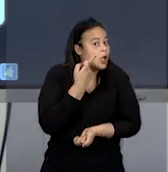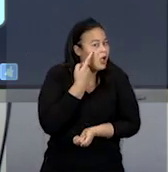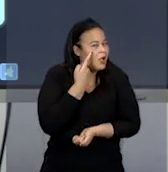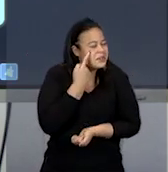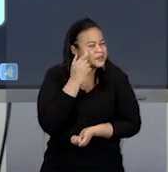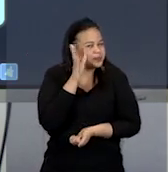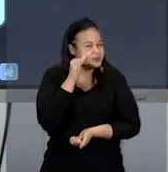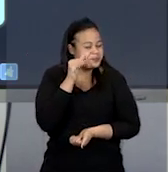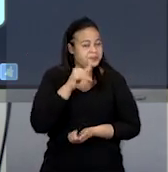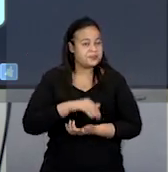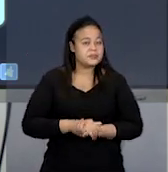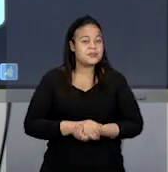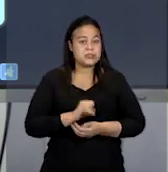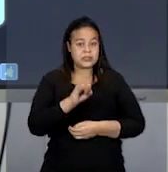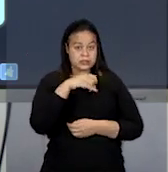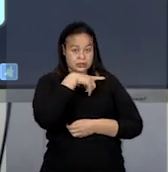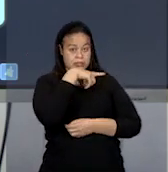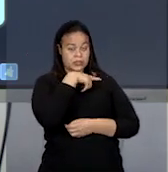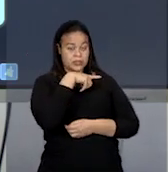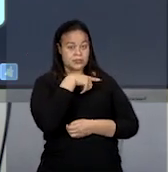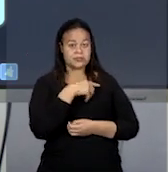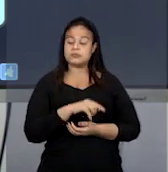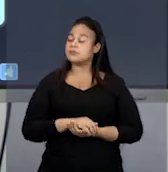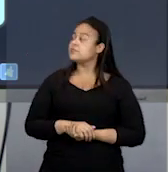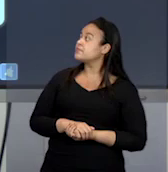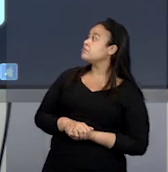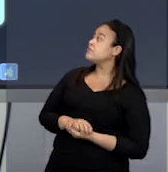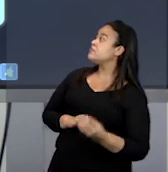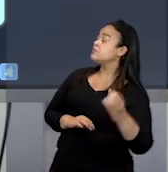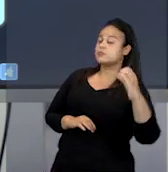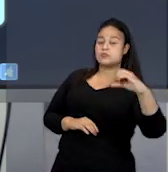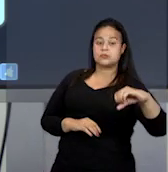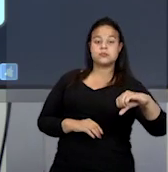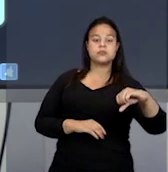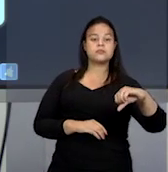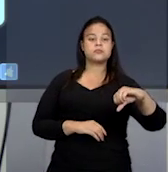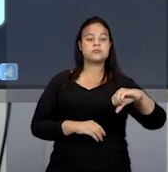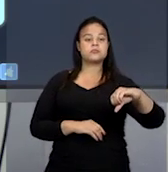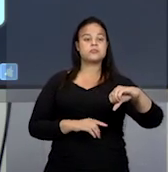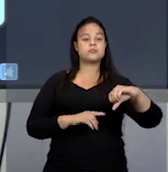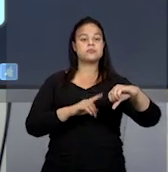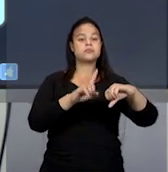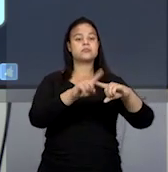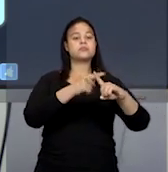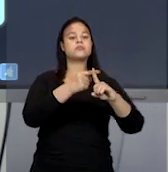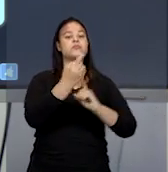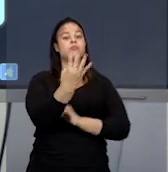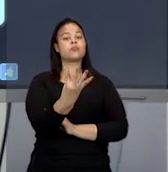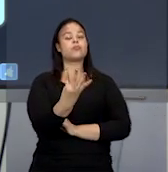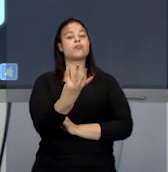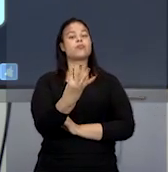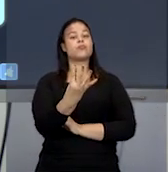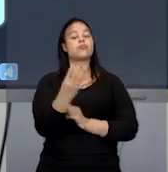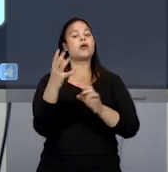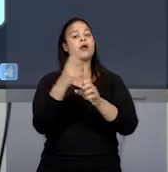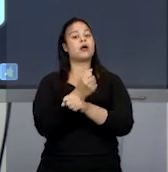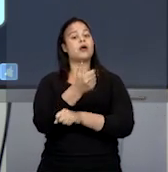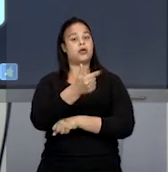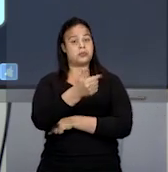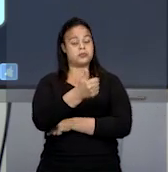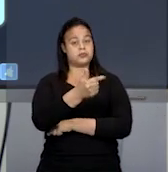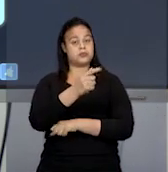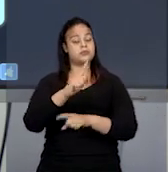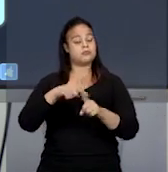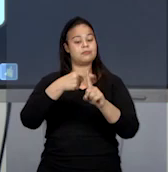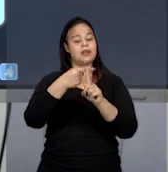interessante. Se eu pegar aqui, olha, 9 mais 4 vai dar 12. Com